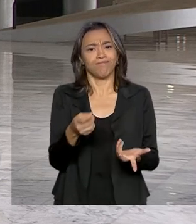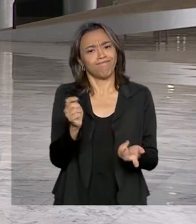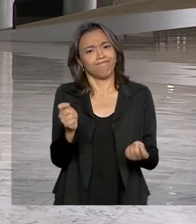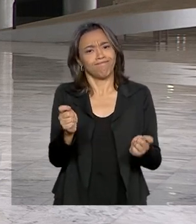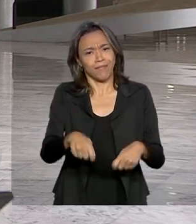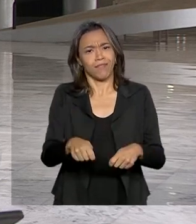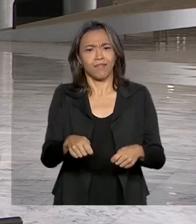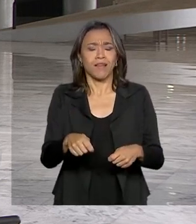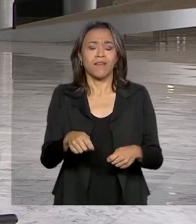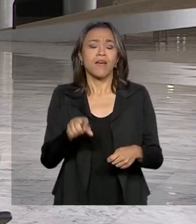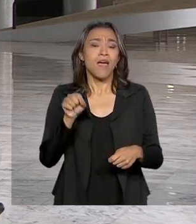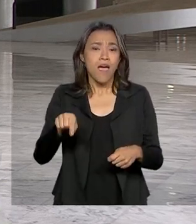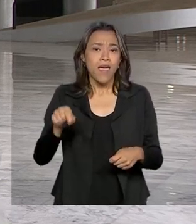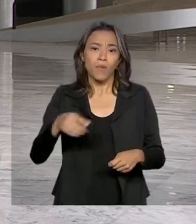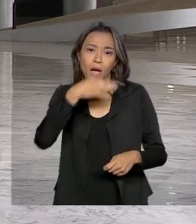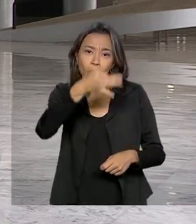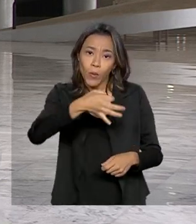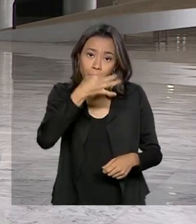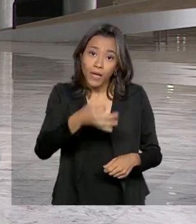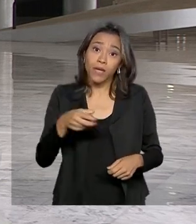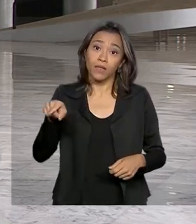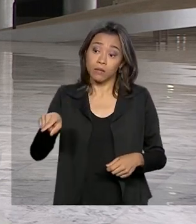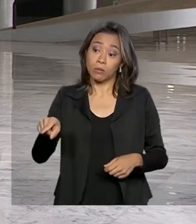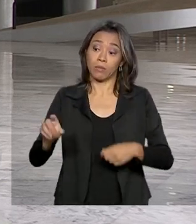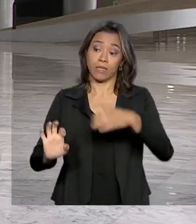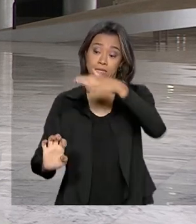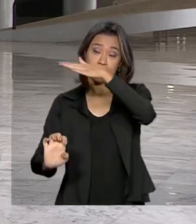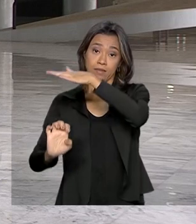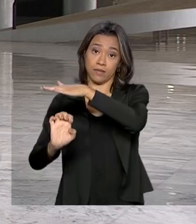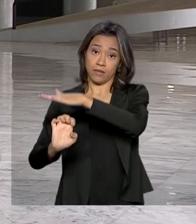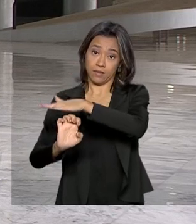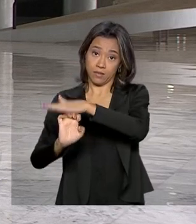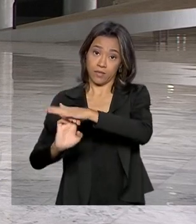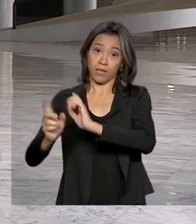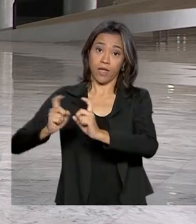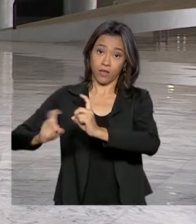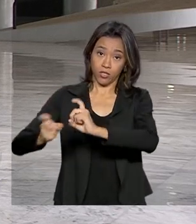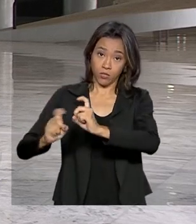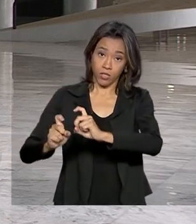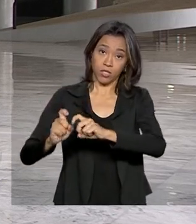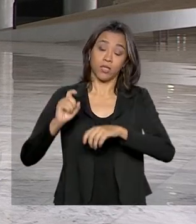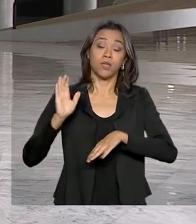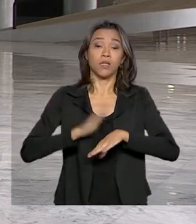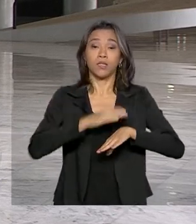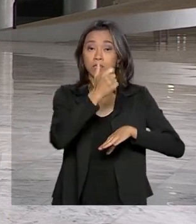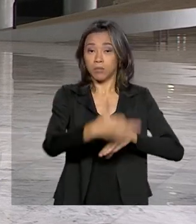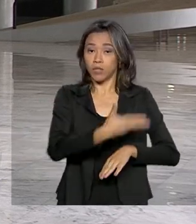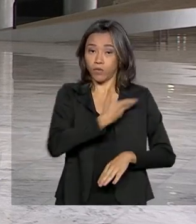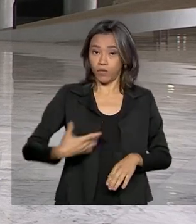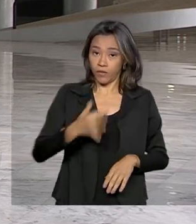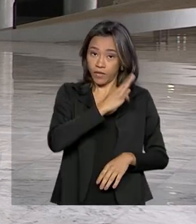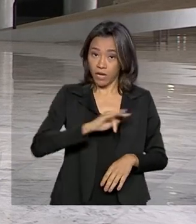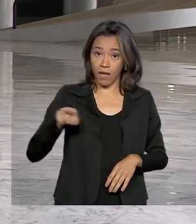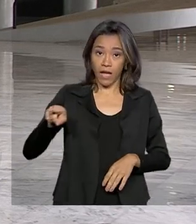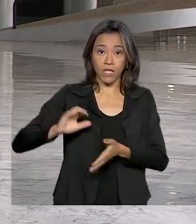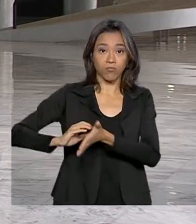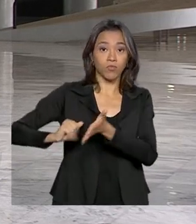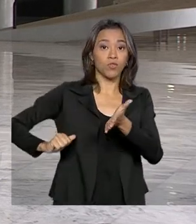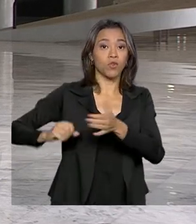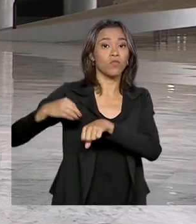argumento esse usado pela seguradora Líder, que administra o fundo. Segundo a União, a Líder omitiu